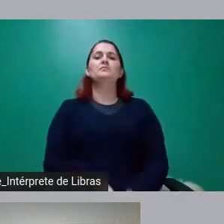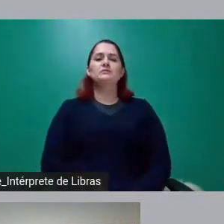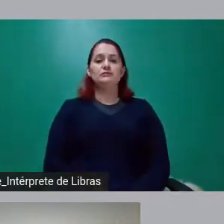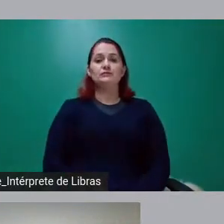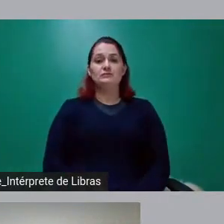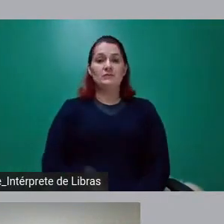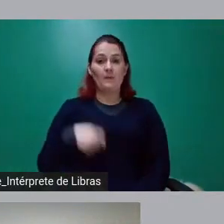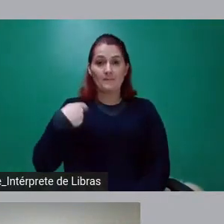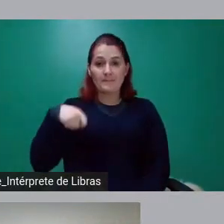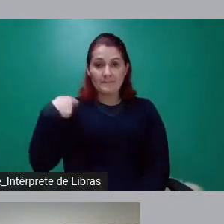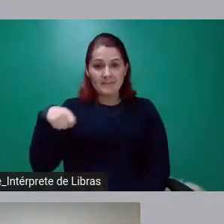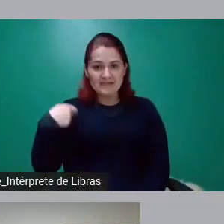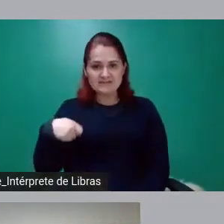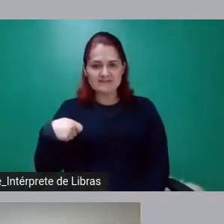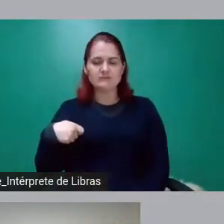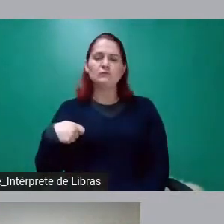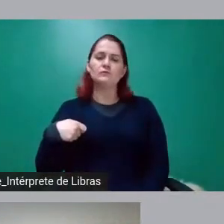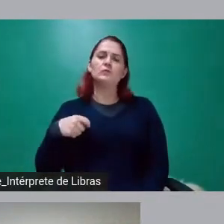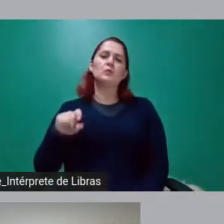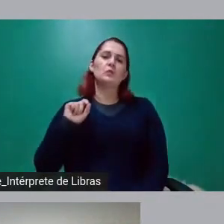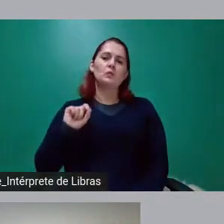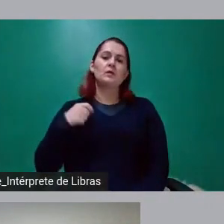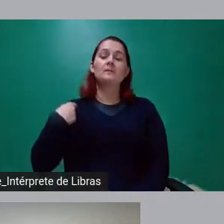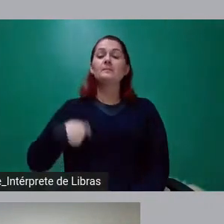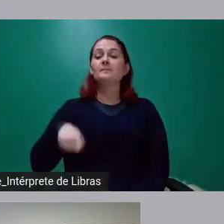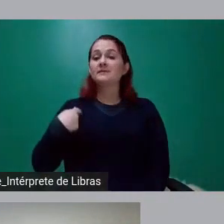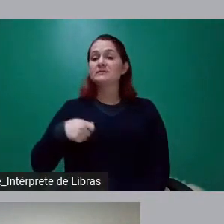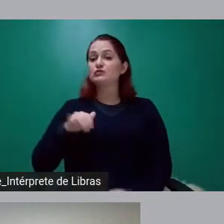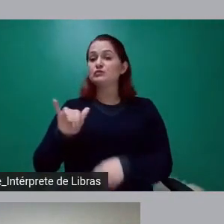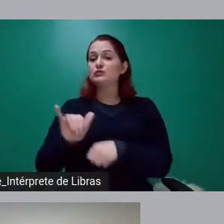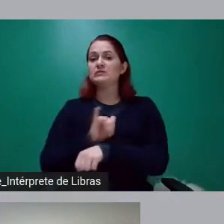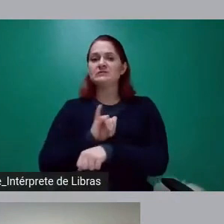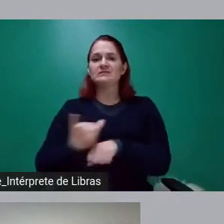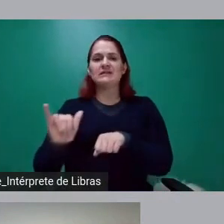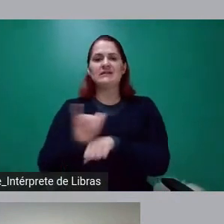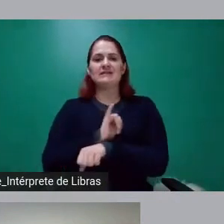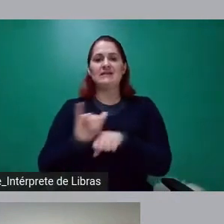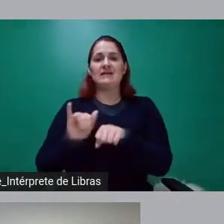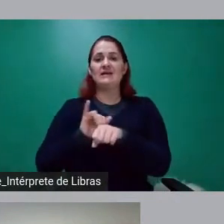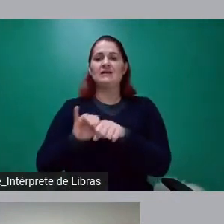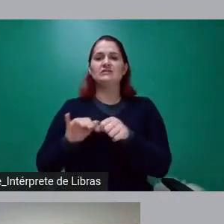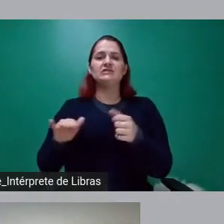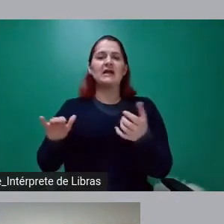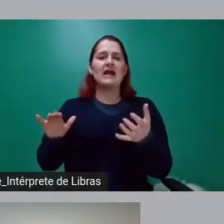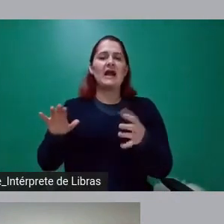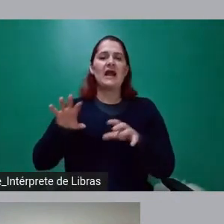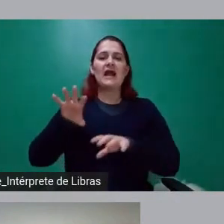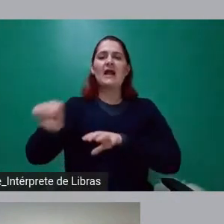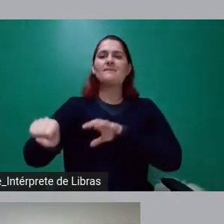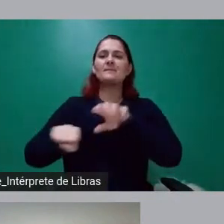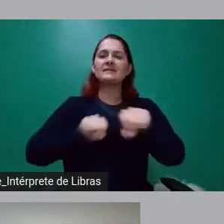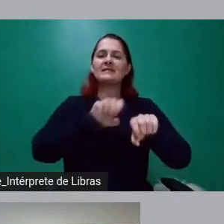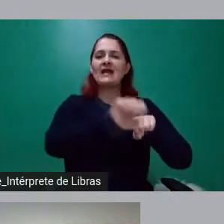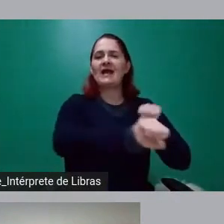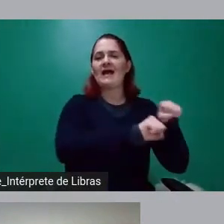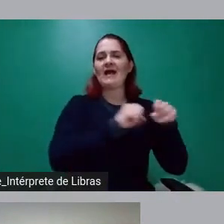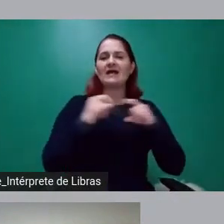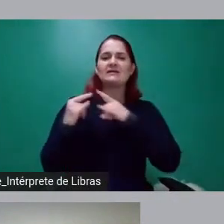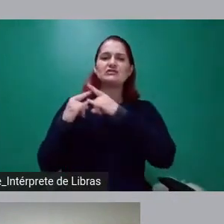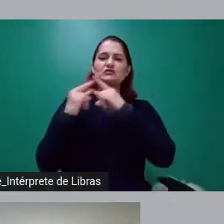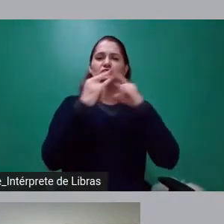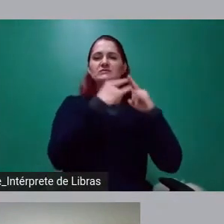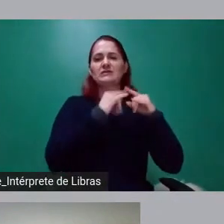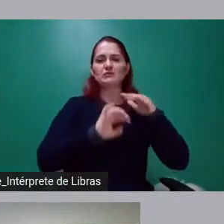foi necessário uma estratégia de captura das instituições do Estado.